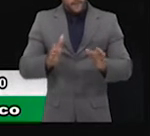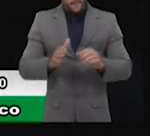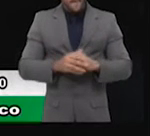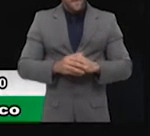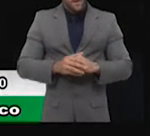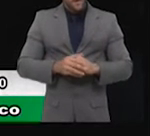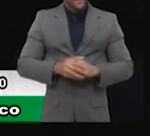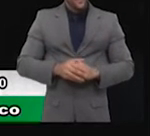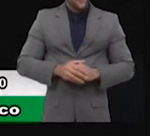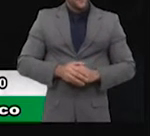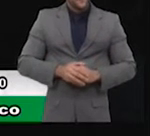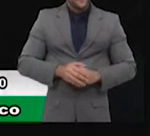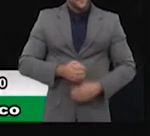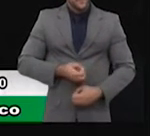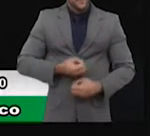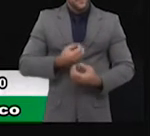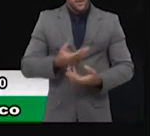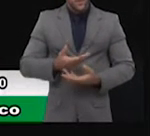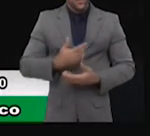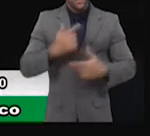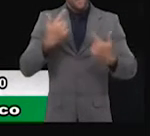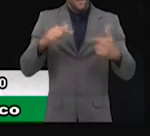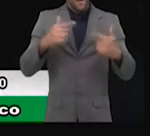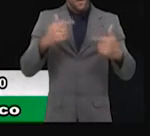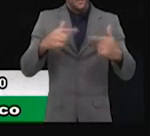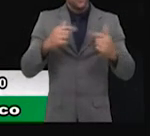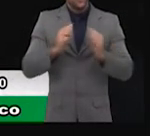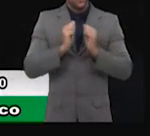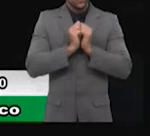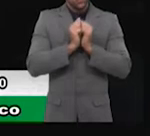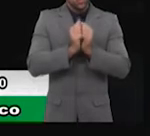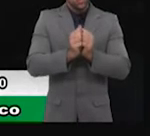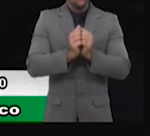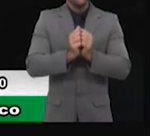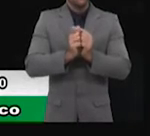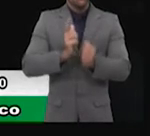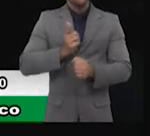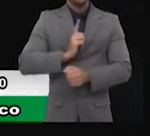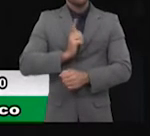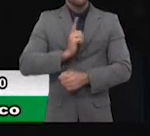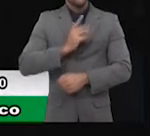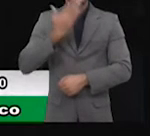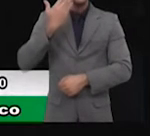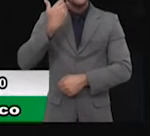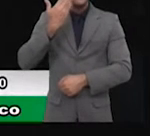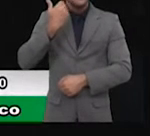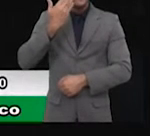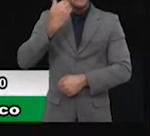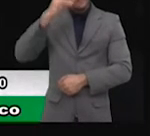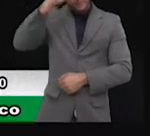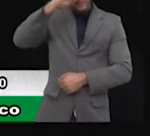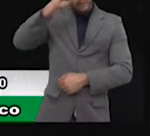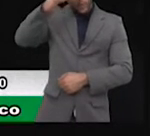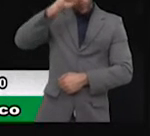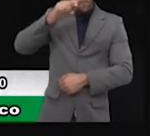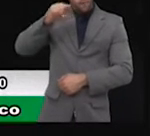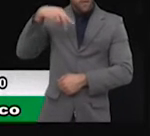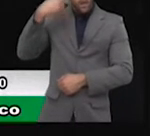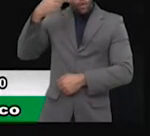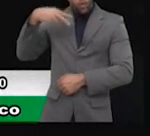o trabalho que tivemos junto, todos nós, foi um grande aprendizado. Como o vereador De Paula falou